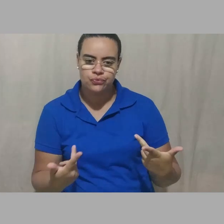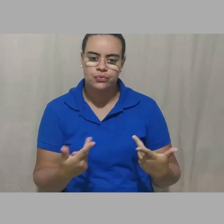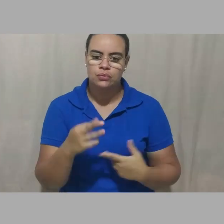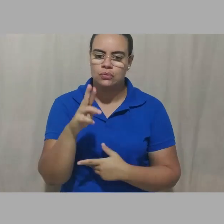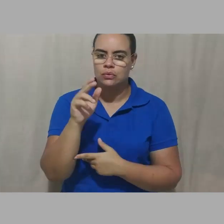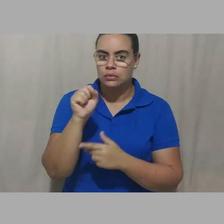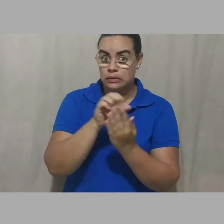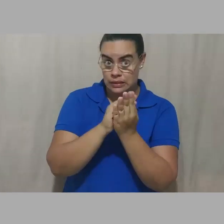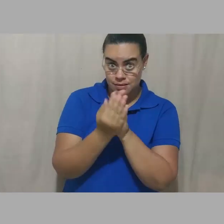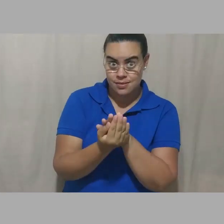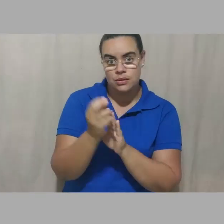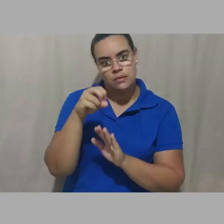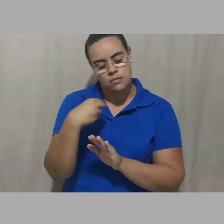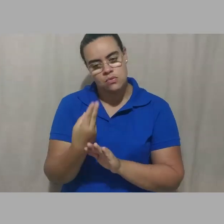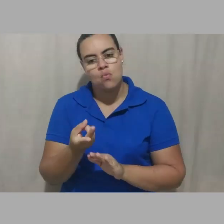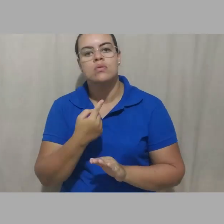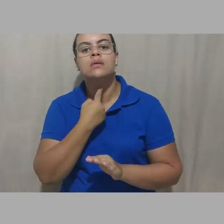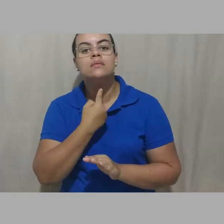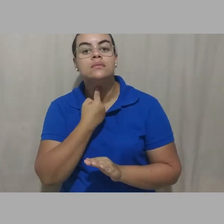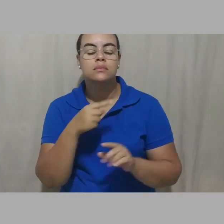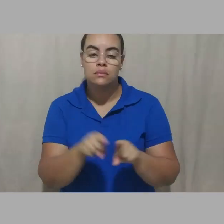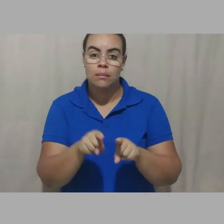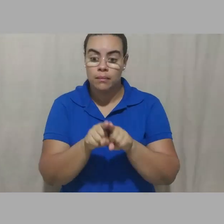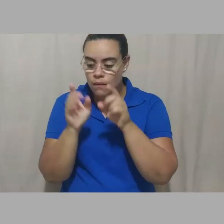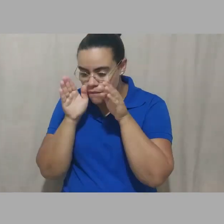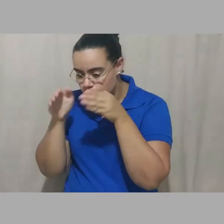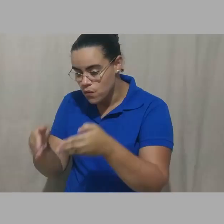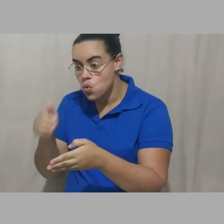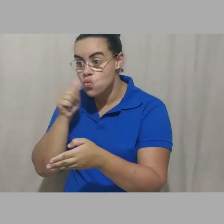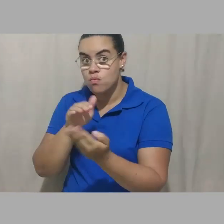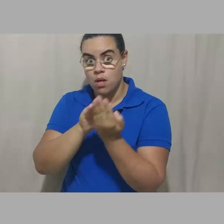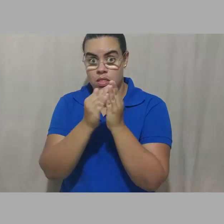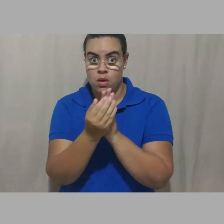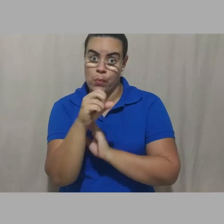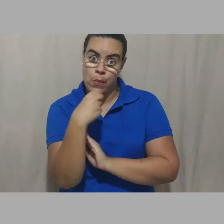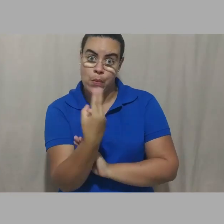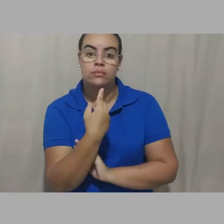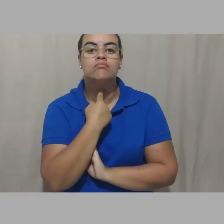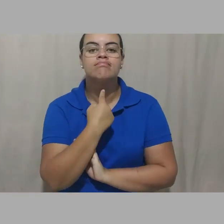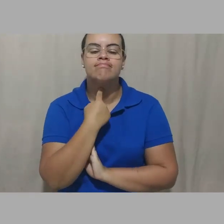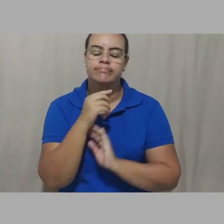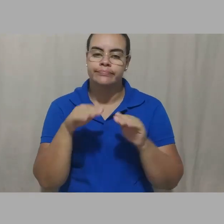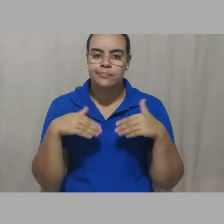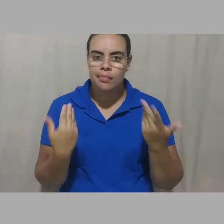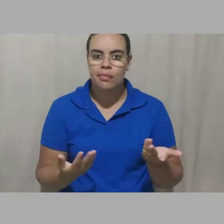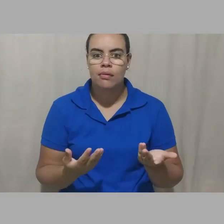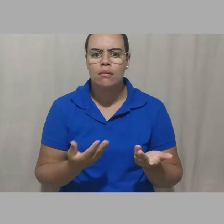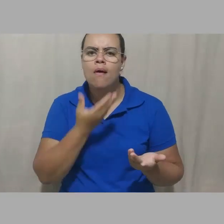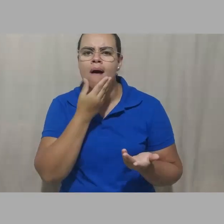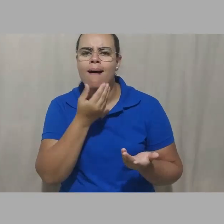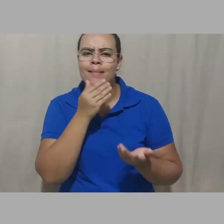gênero, transgeneridade ou travestilidades, focando em mulheres trans ou travestis. Ou